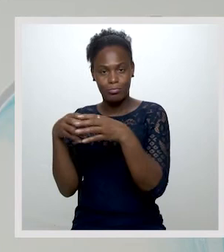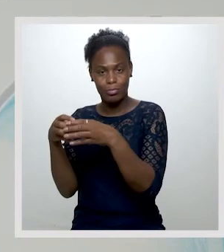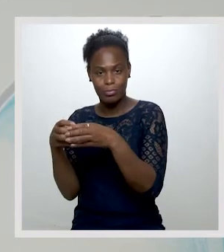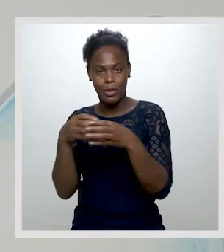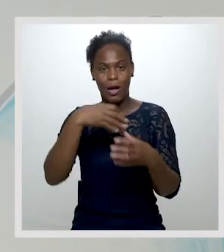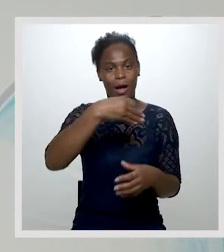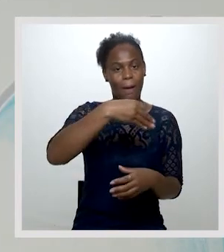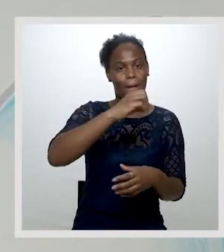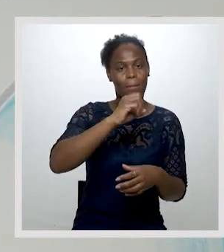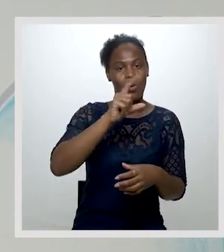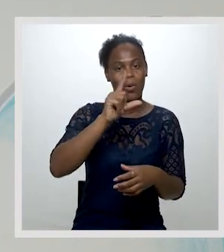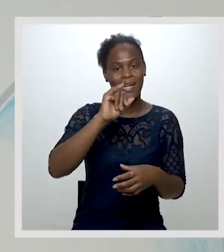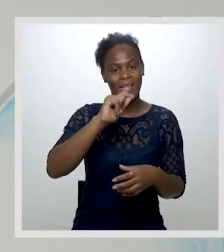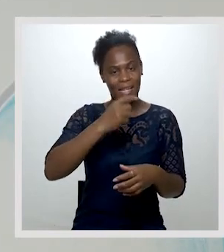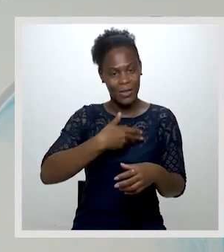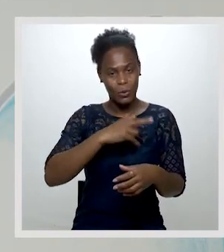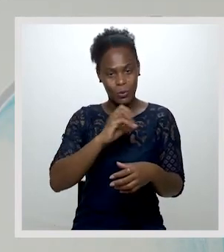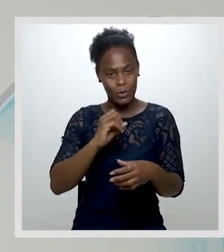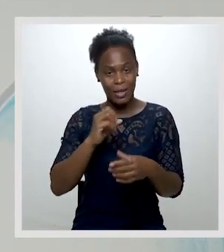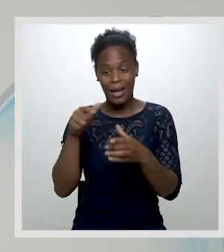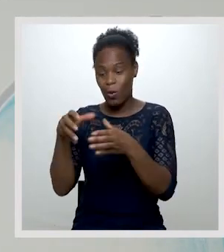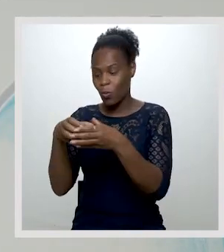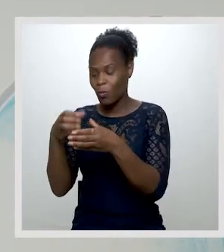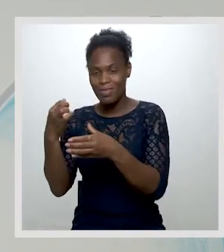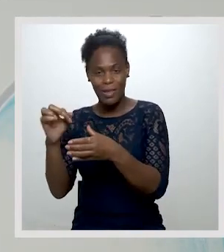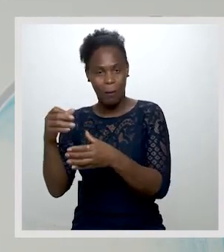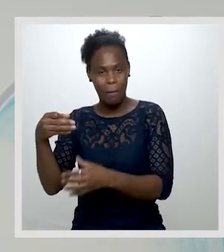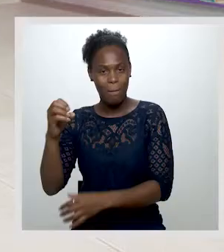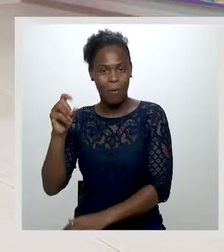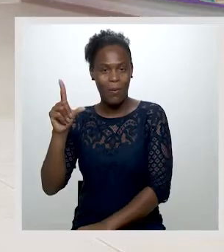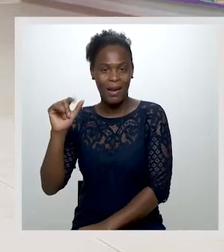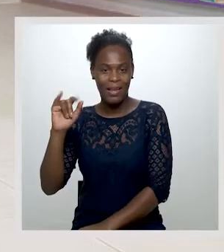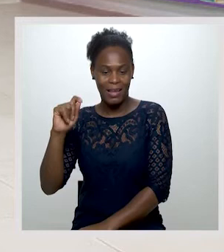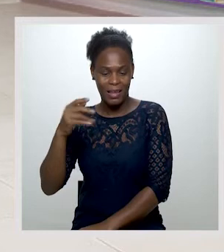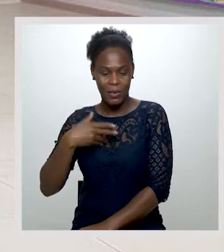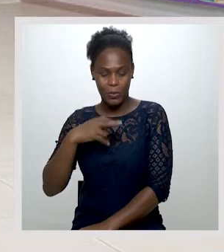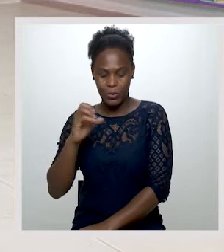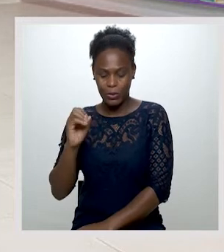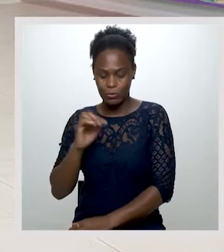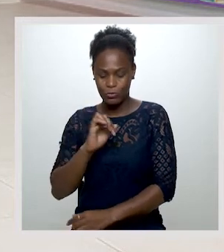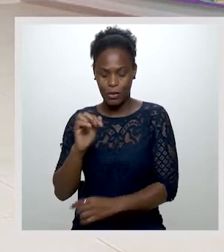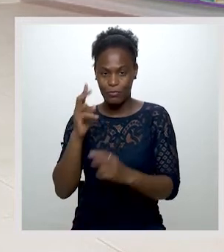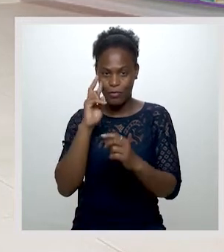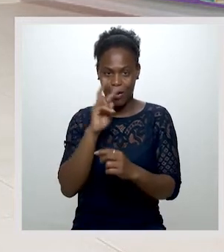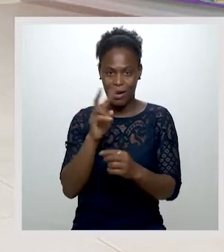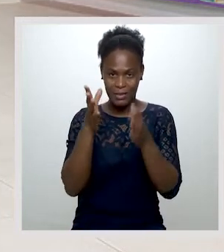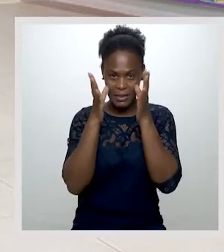poliedros e os sólidos não poliedros. Prestem atenção. Aqui na nossa